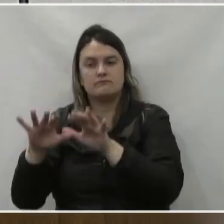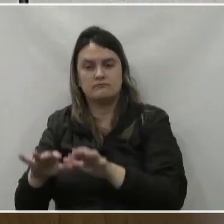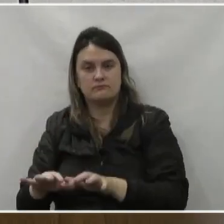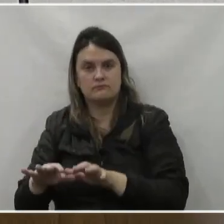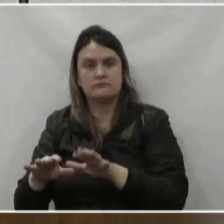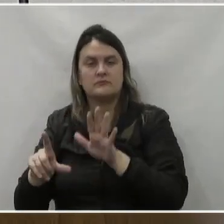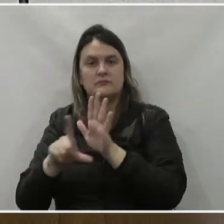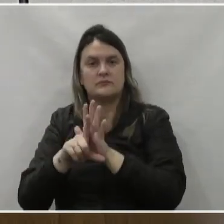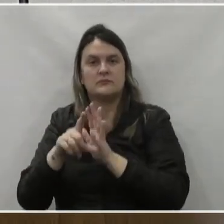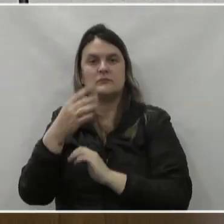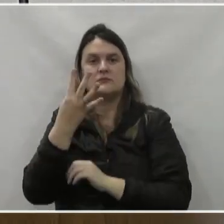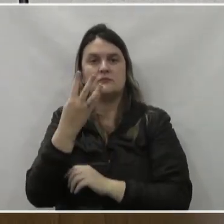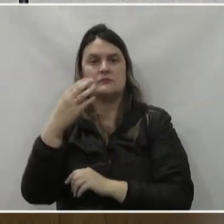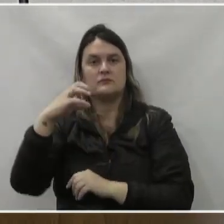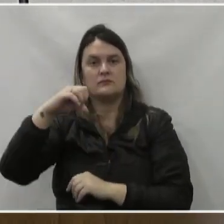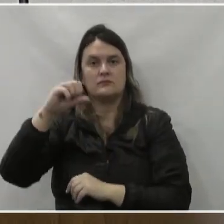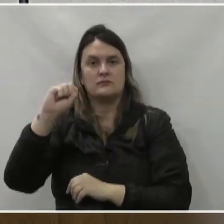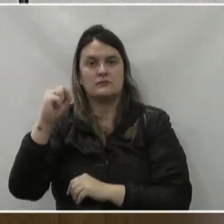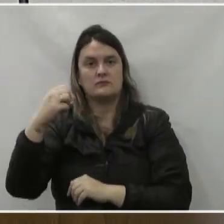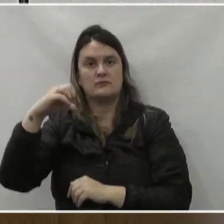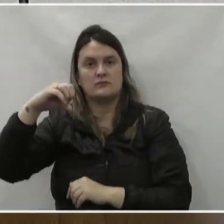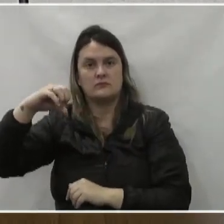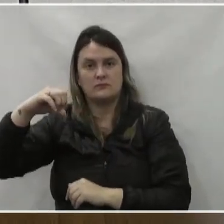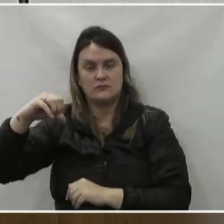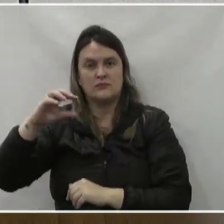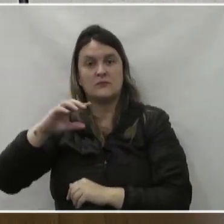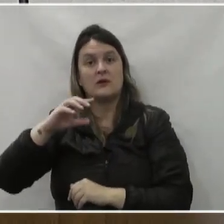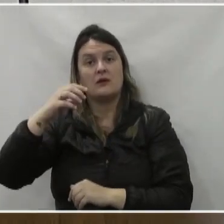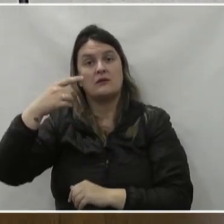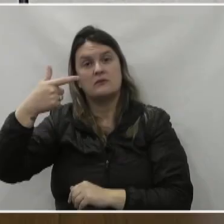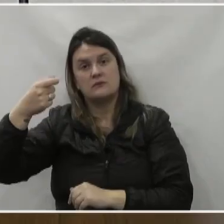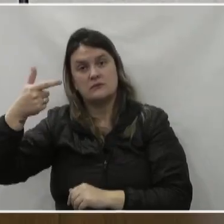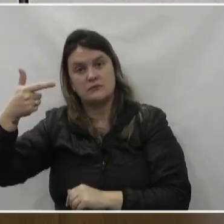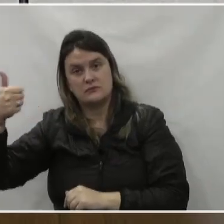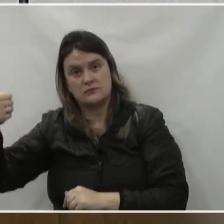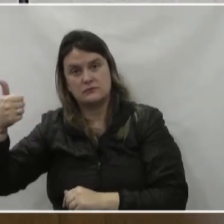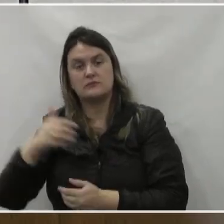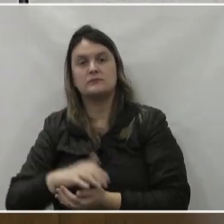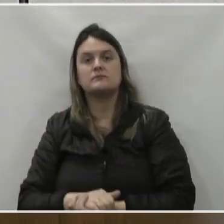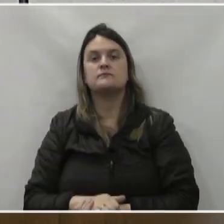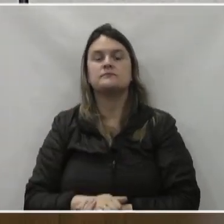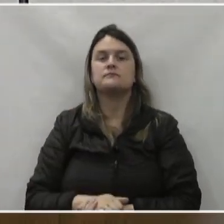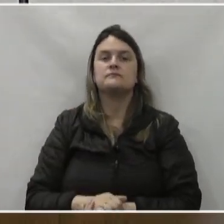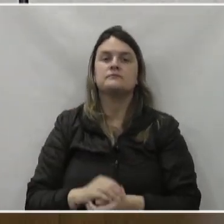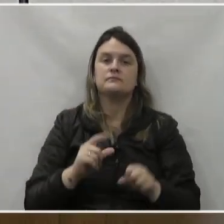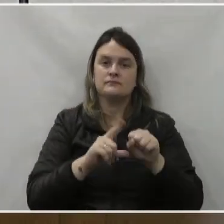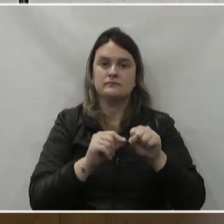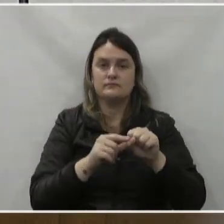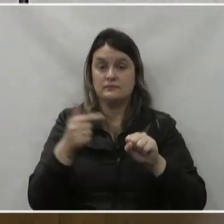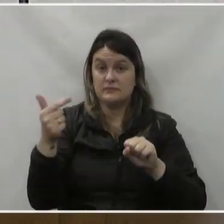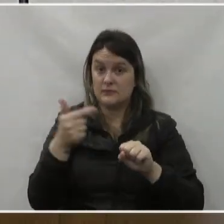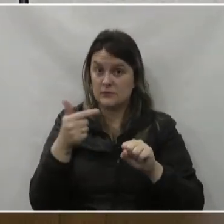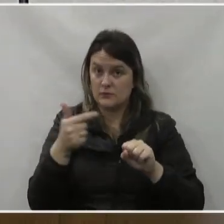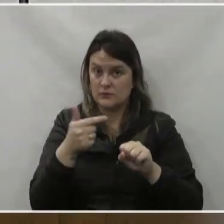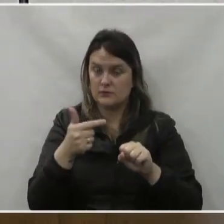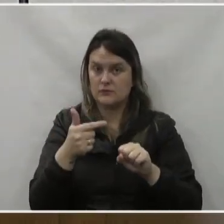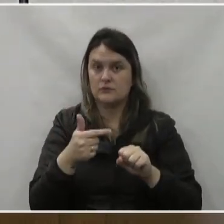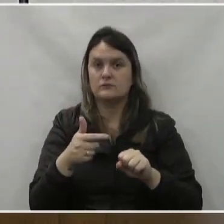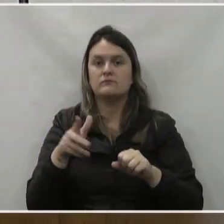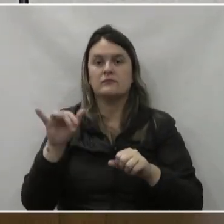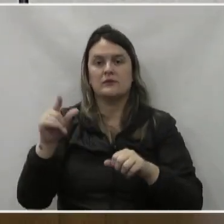pela Lei nº 4989, de 2021. Artigo 2º.